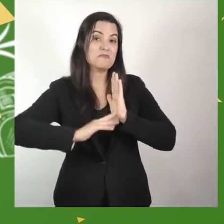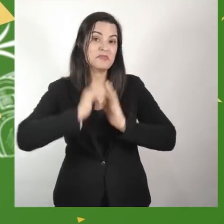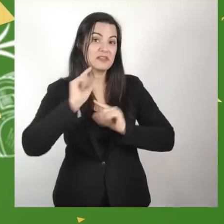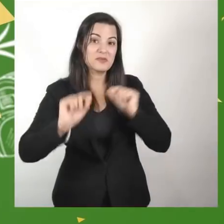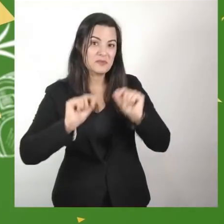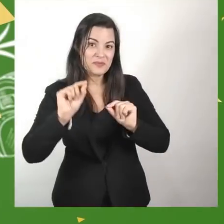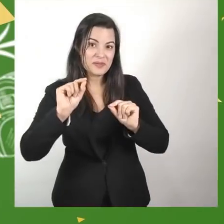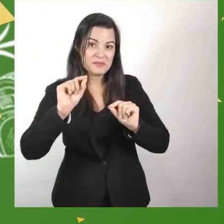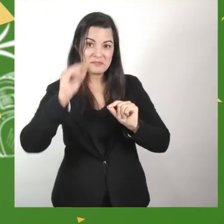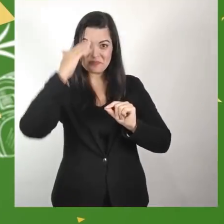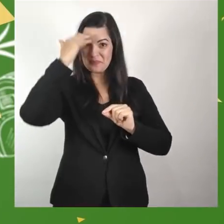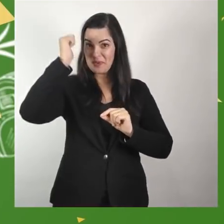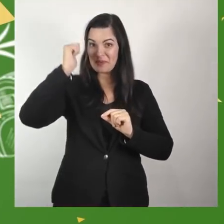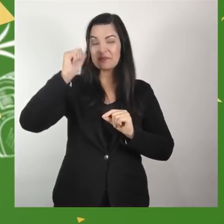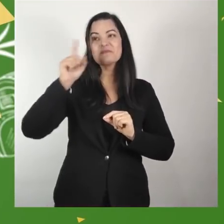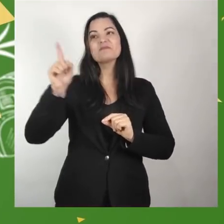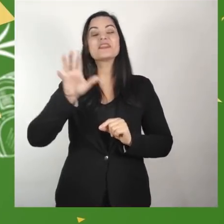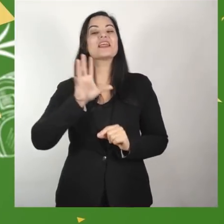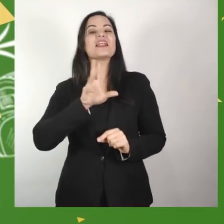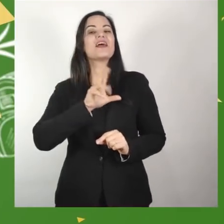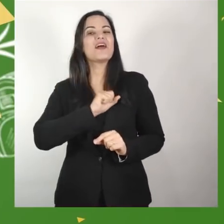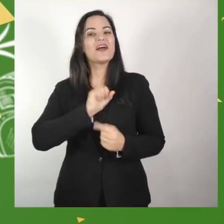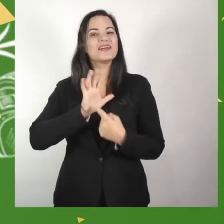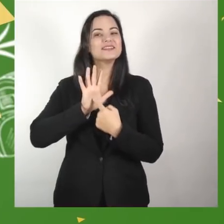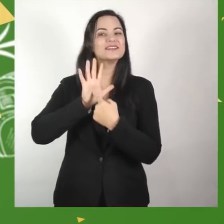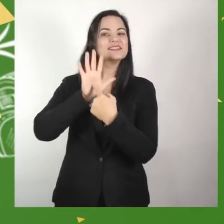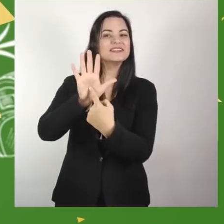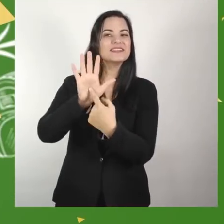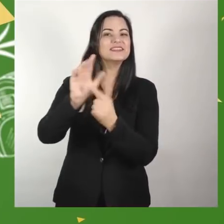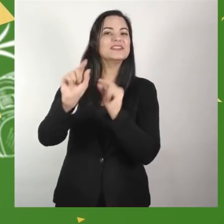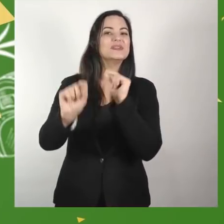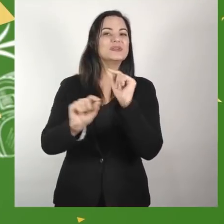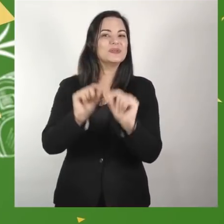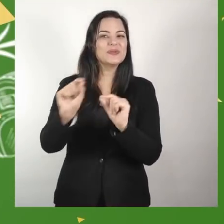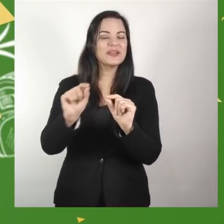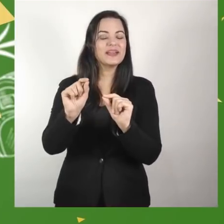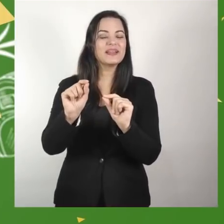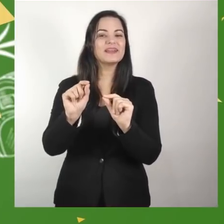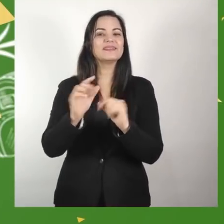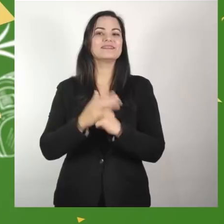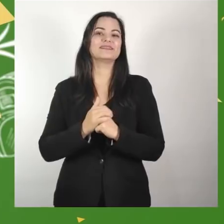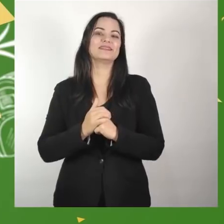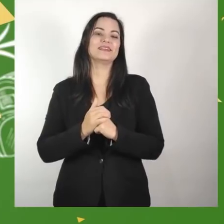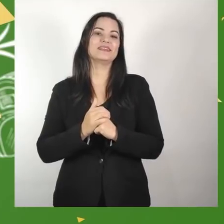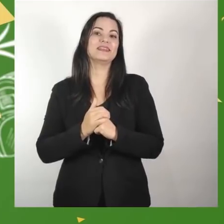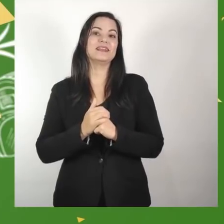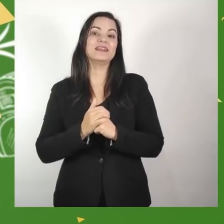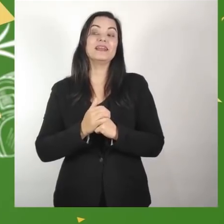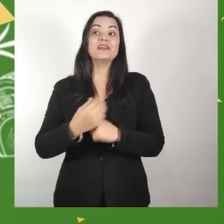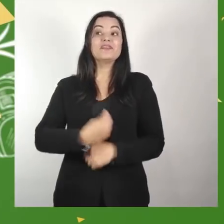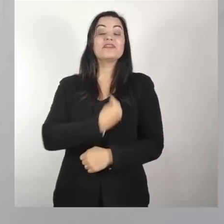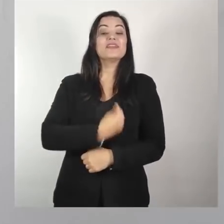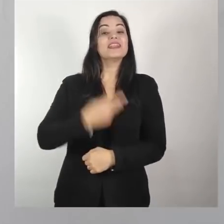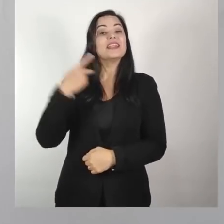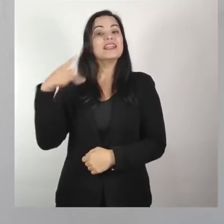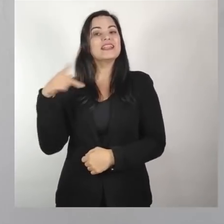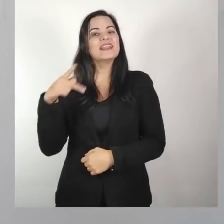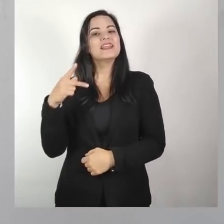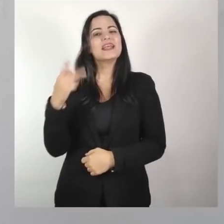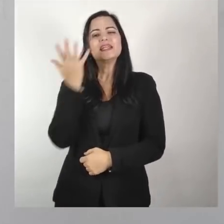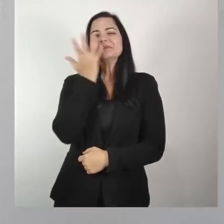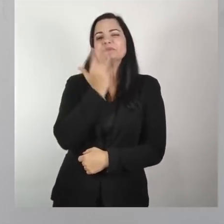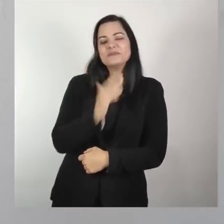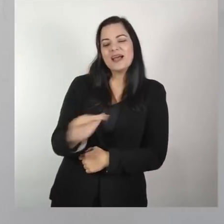Sabe o que ele pintava? Ele adorava representar as cenas que ele